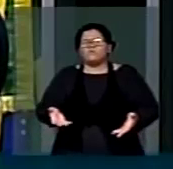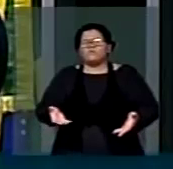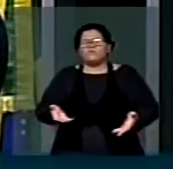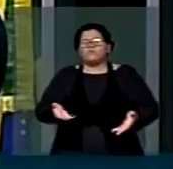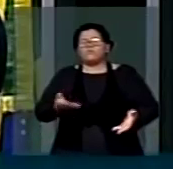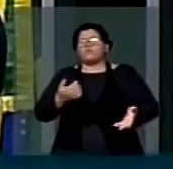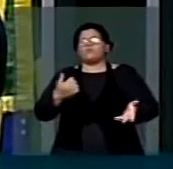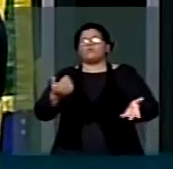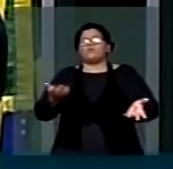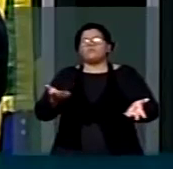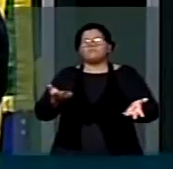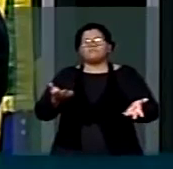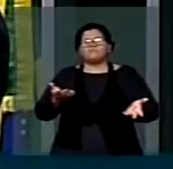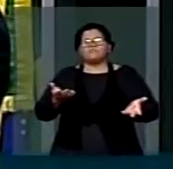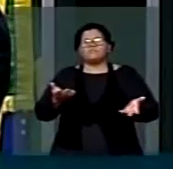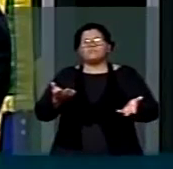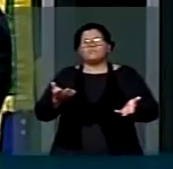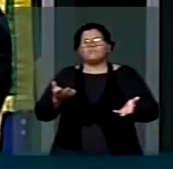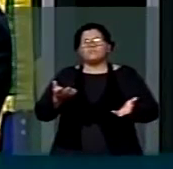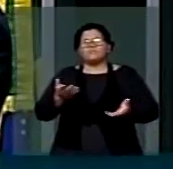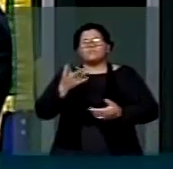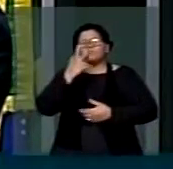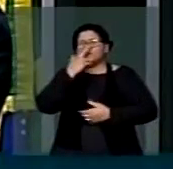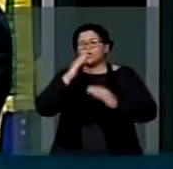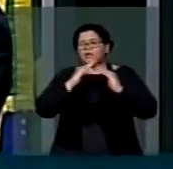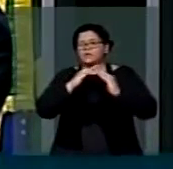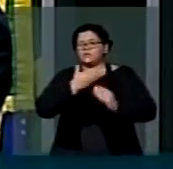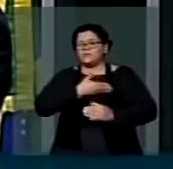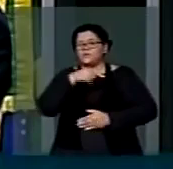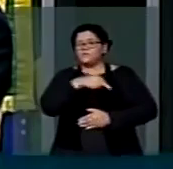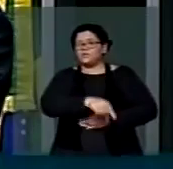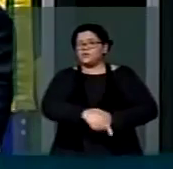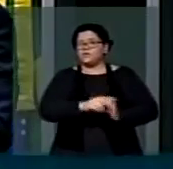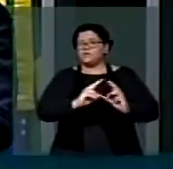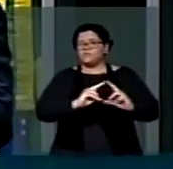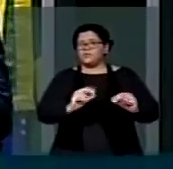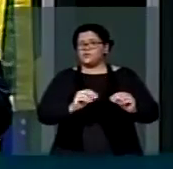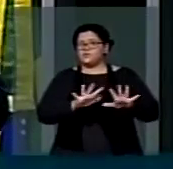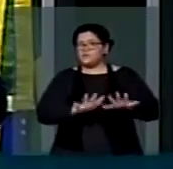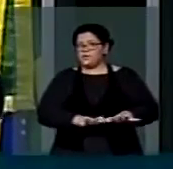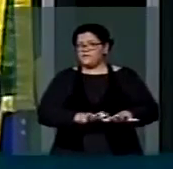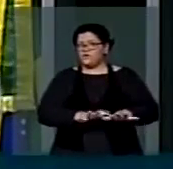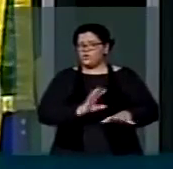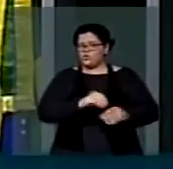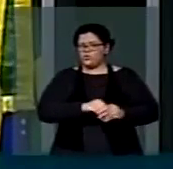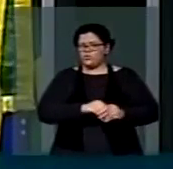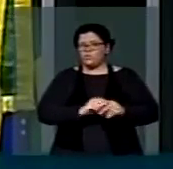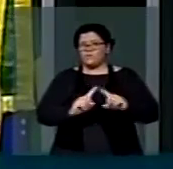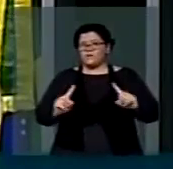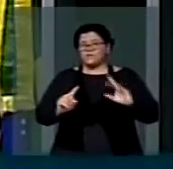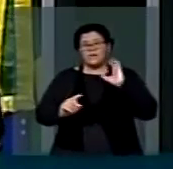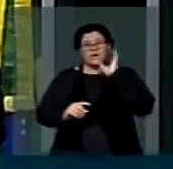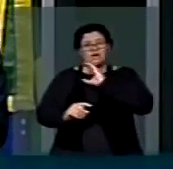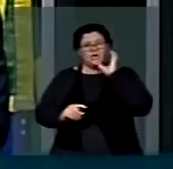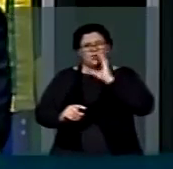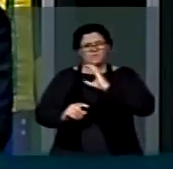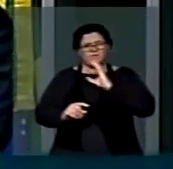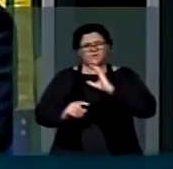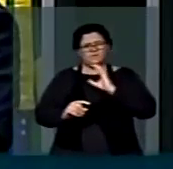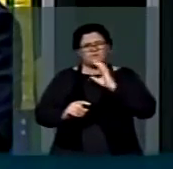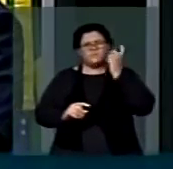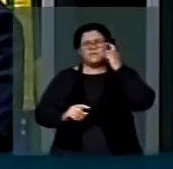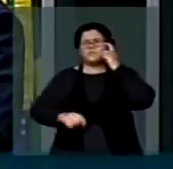Ela estava numa casa de amigos aqui em Brasília e rapidamente fez a